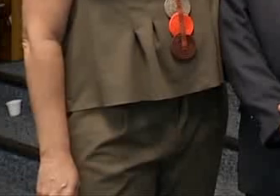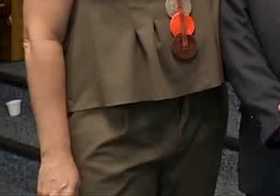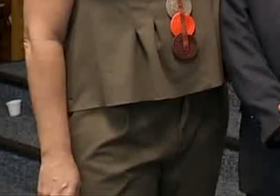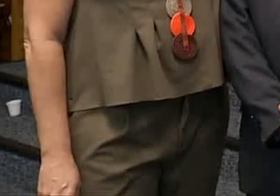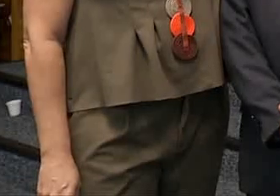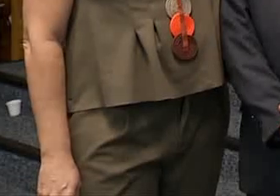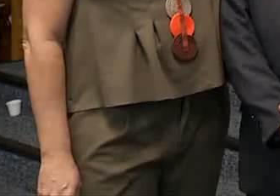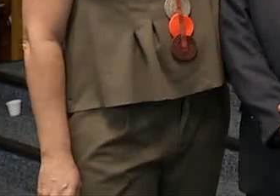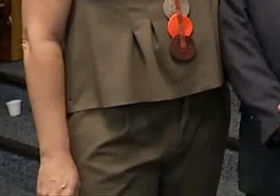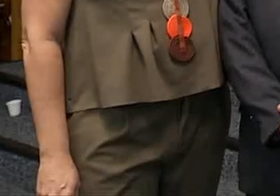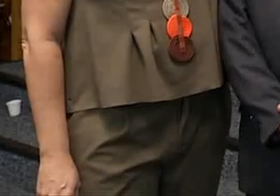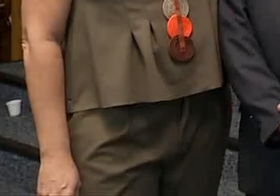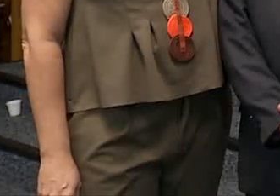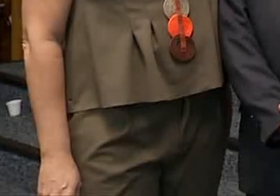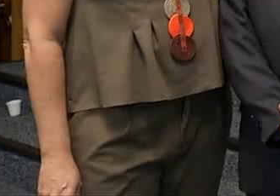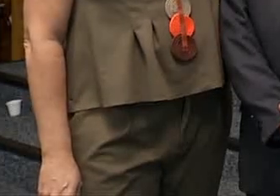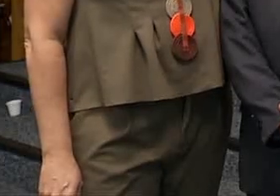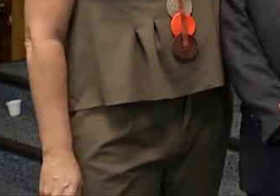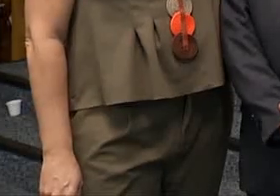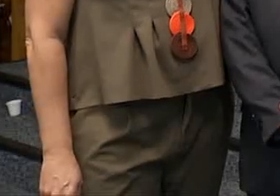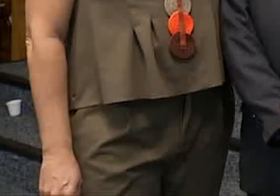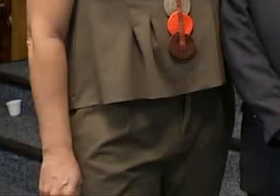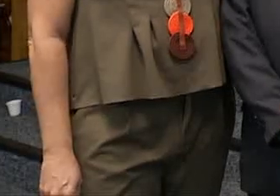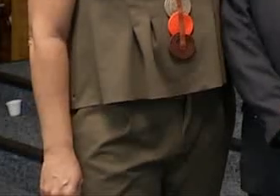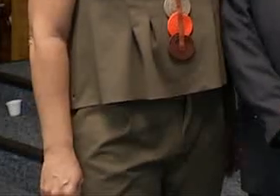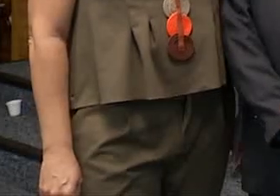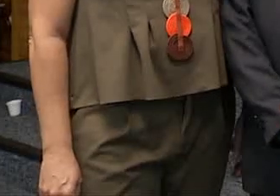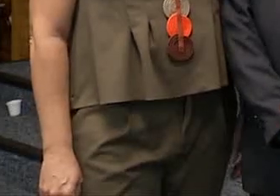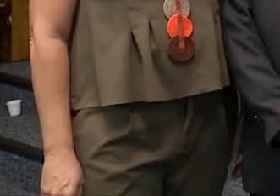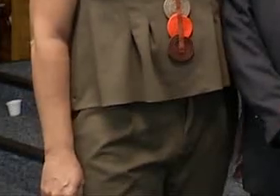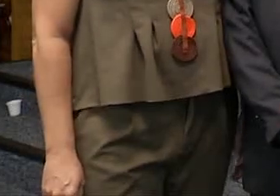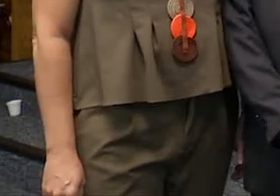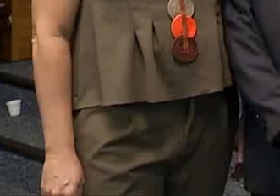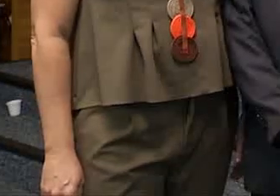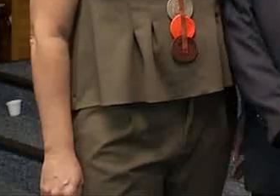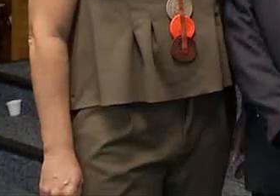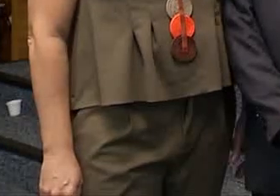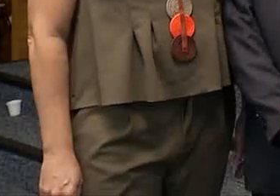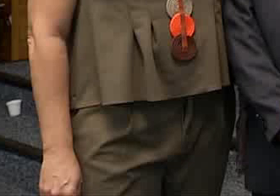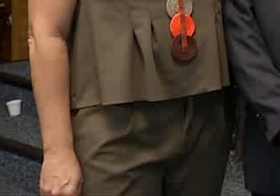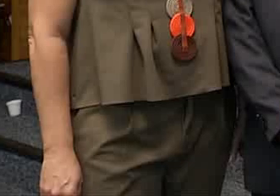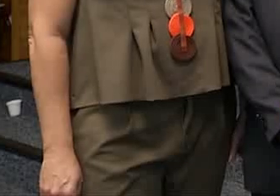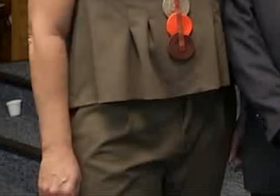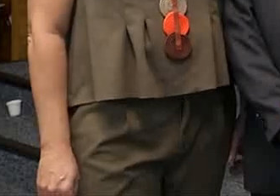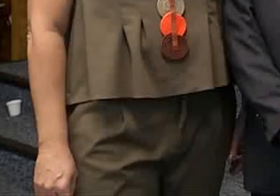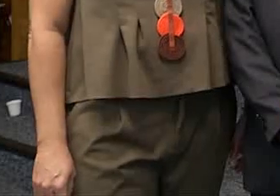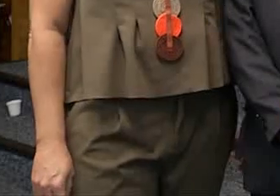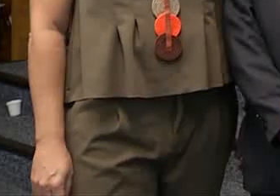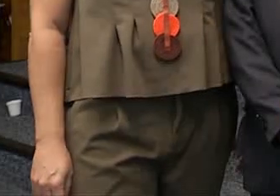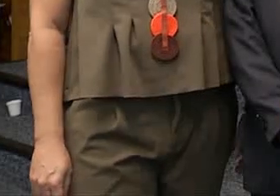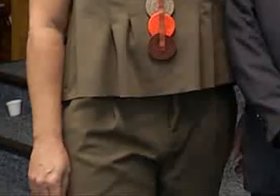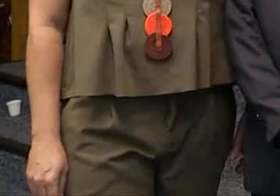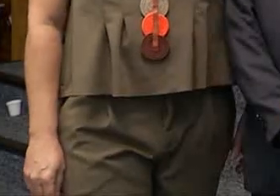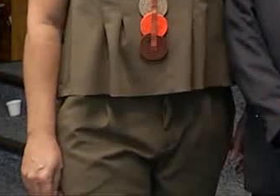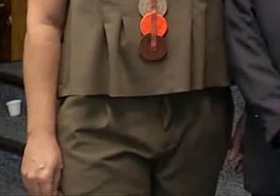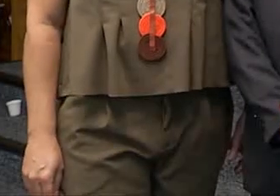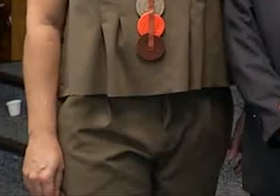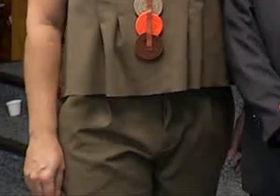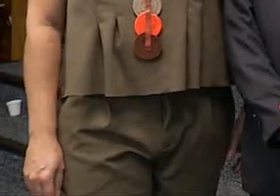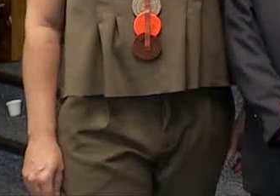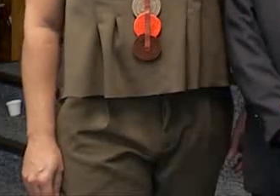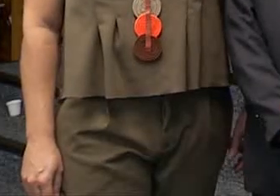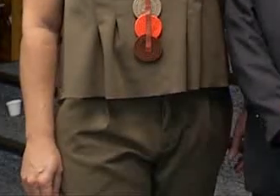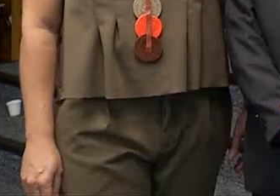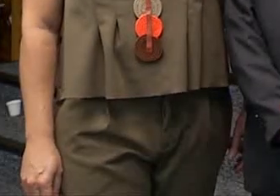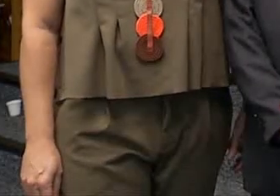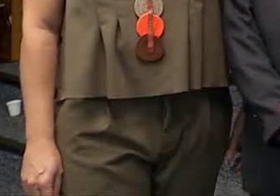de muito trabalho e aprendizado. Naquela época, conheceu o professor Dr. José Jarjura Jorge Júnior, que, com muito orgulho, o chama